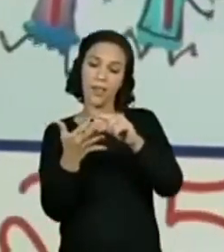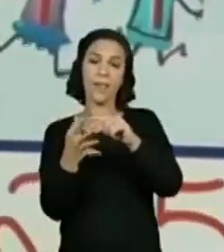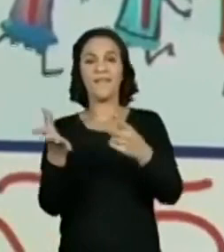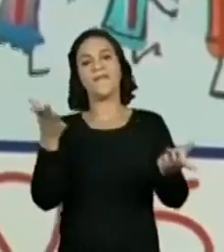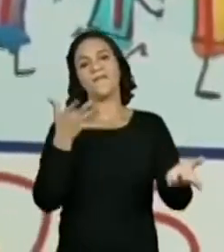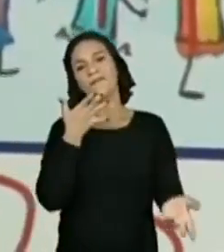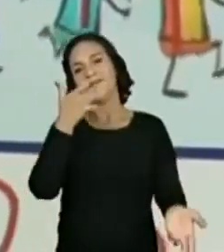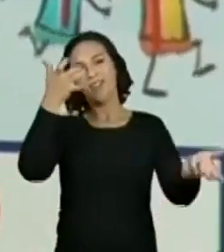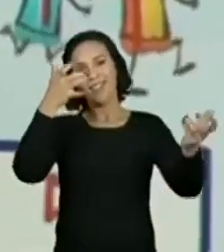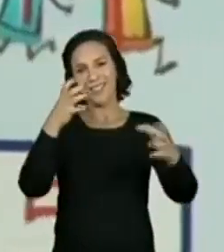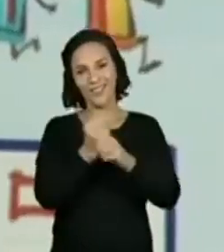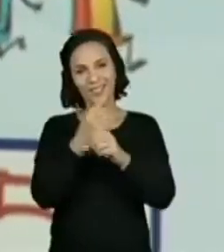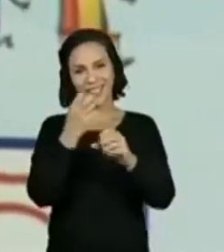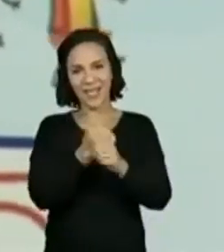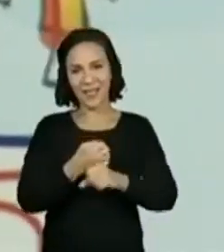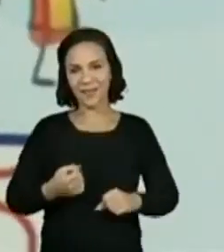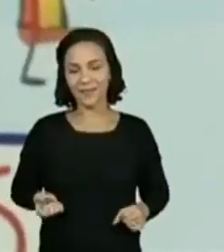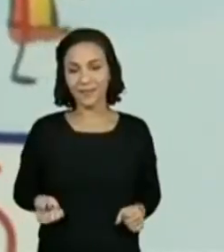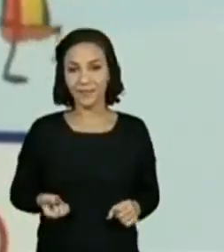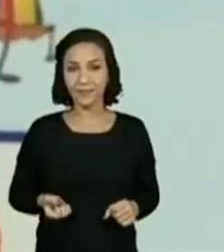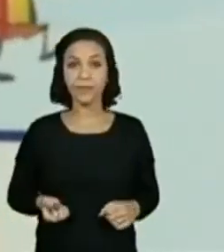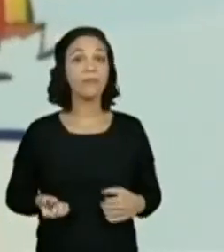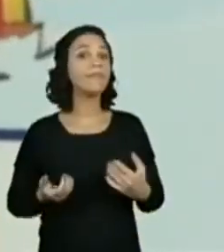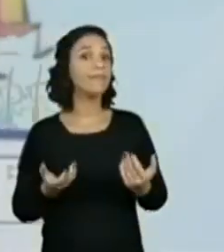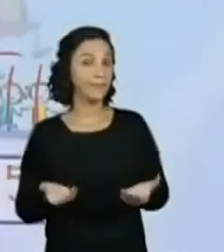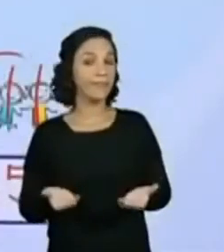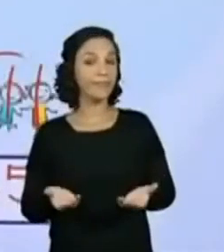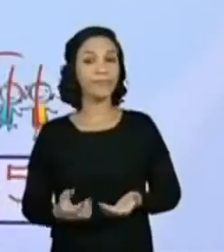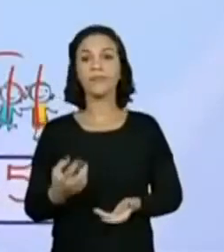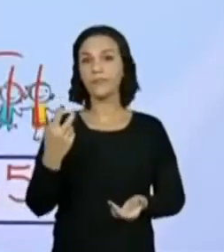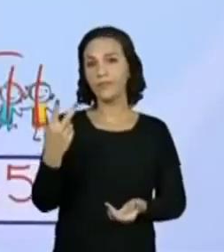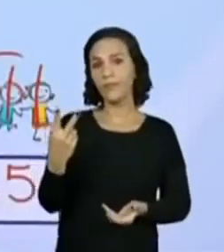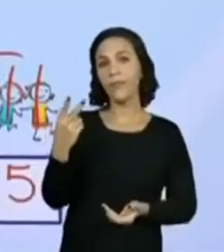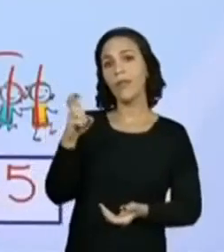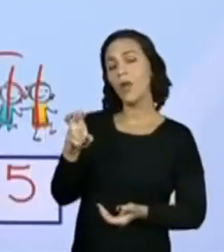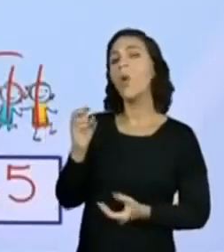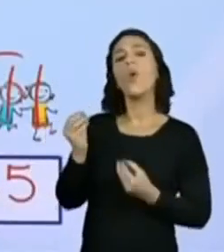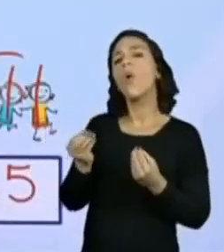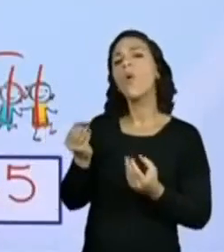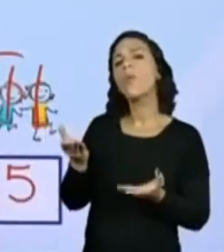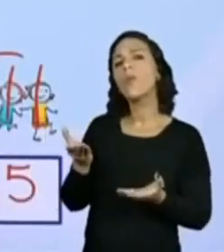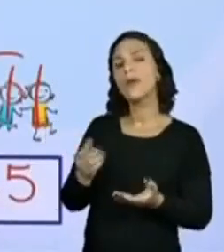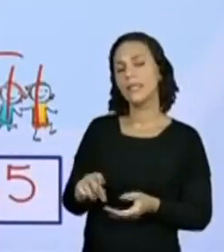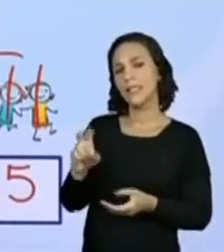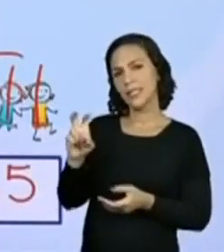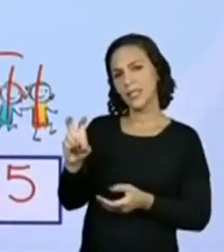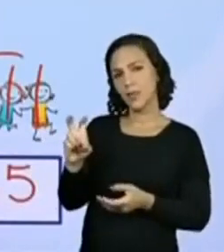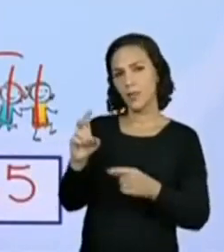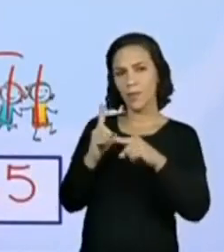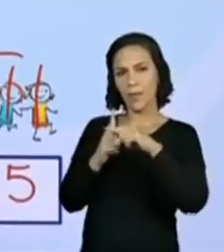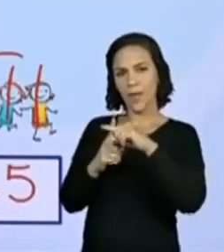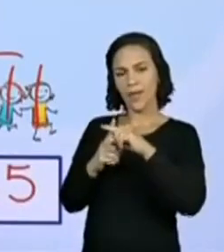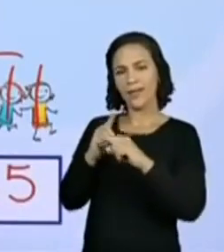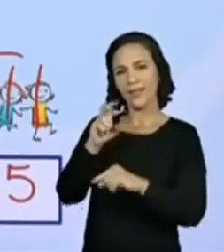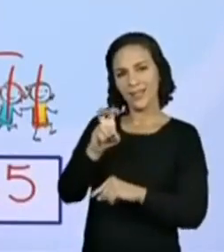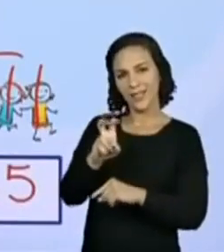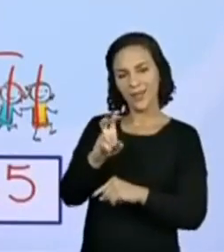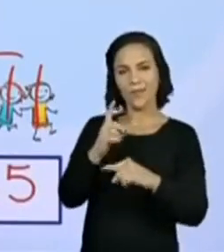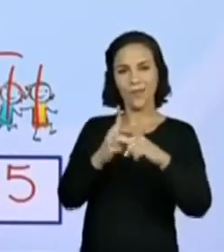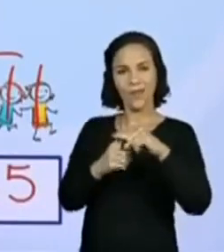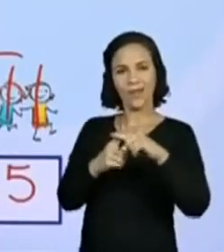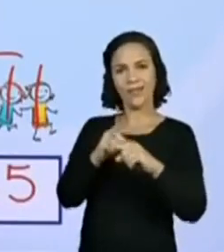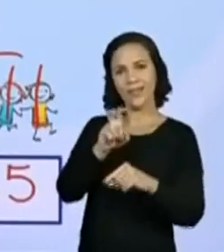fica mais fácil de fazer essa contagem. Então, 25 é o mesmo que 5, mais 5, mais